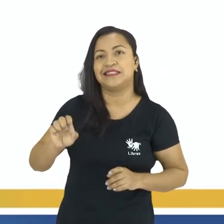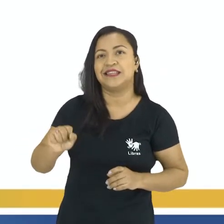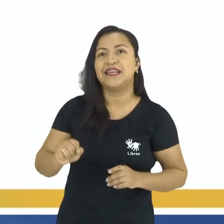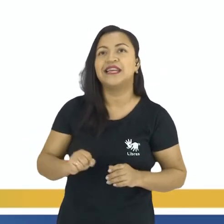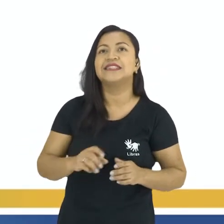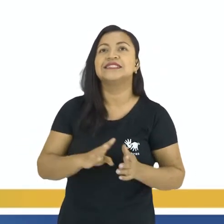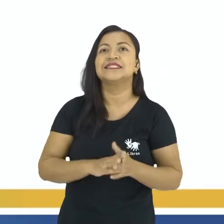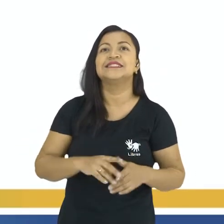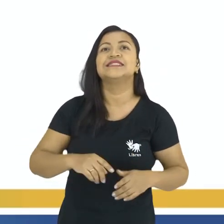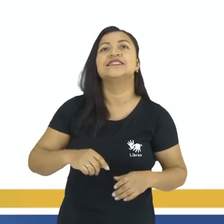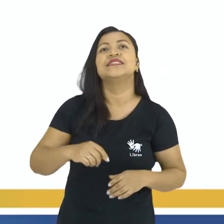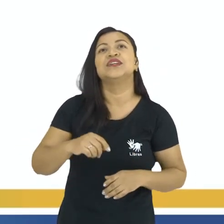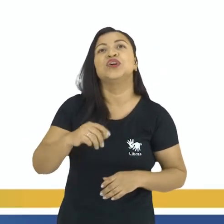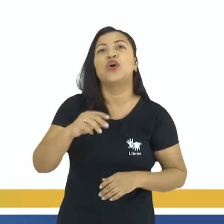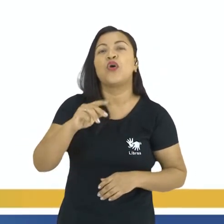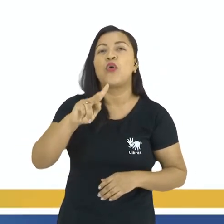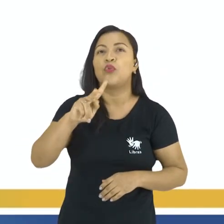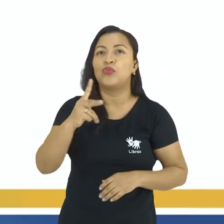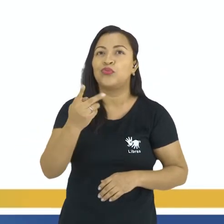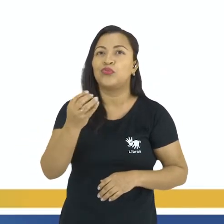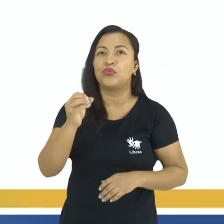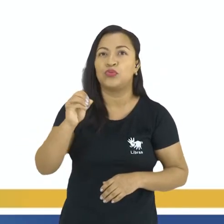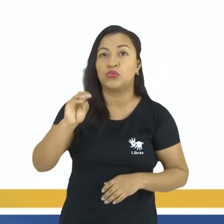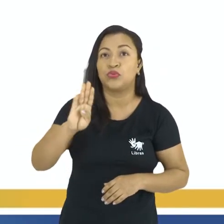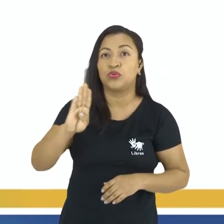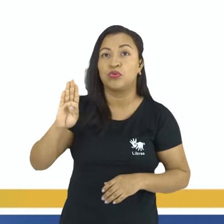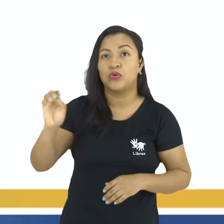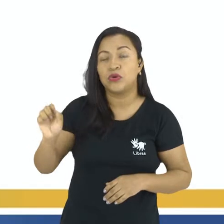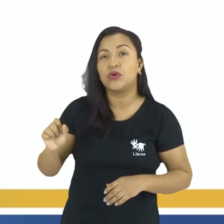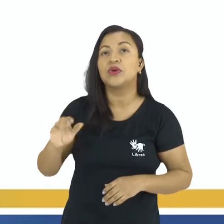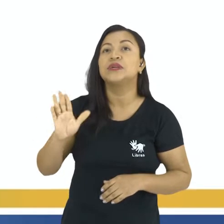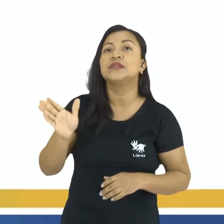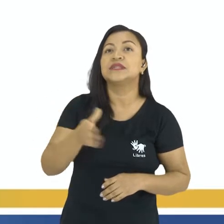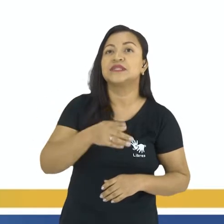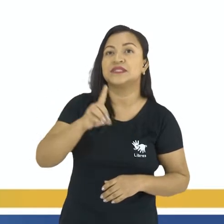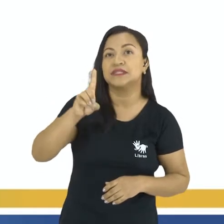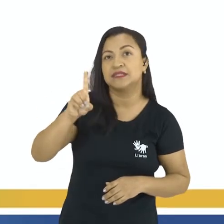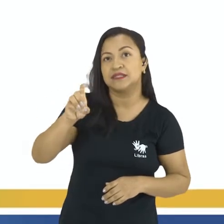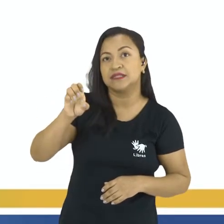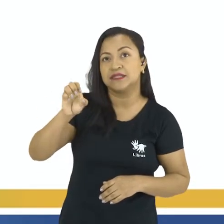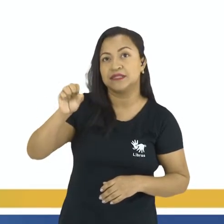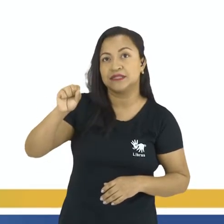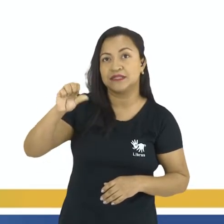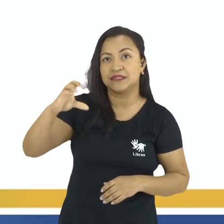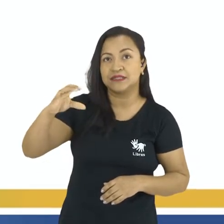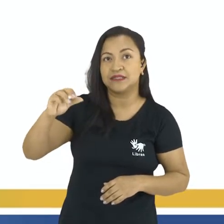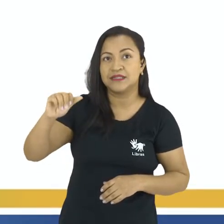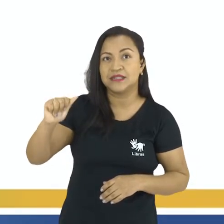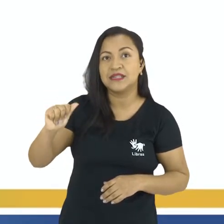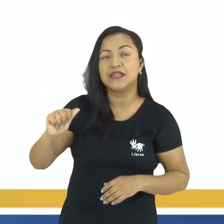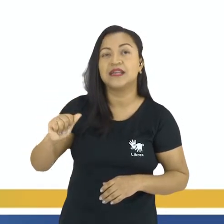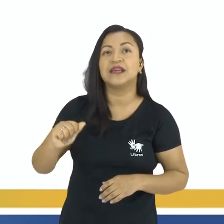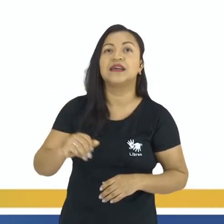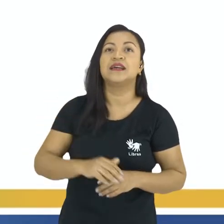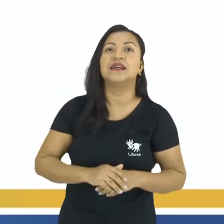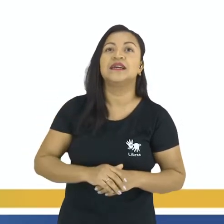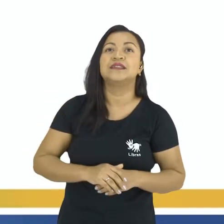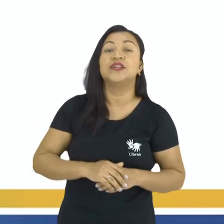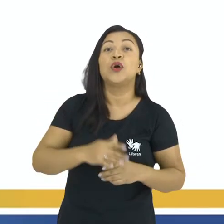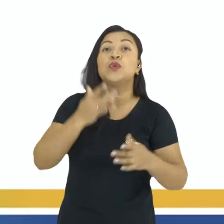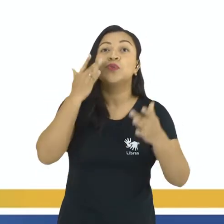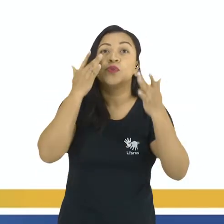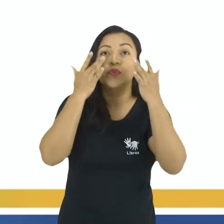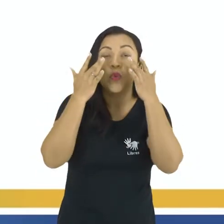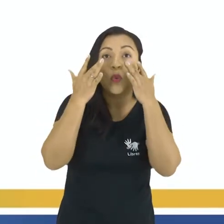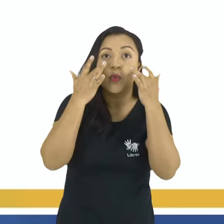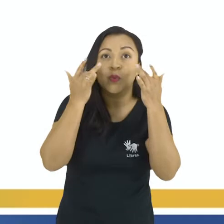René Descartes, tá? Os Miseráveis, o Corcunda de Notre Dame, são algumas dessas obras, né, de Victor Hugo, também